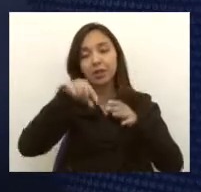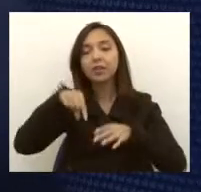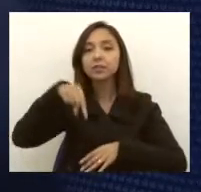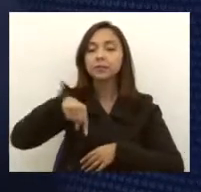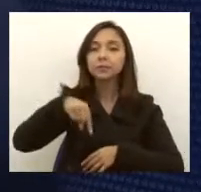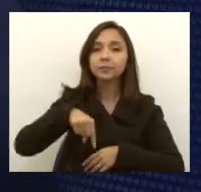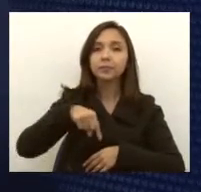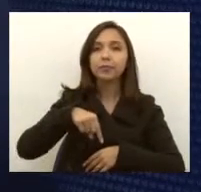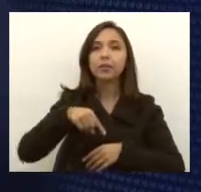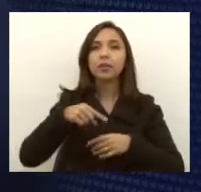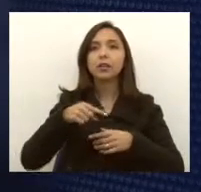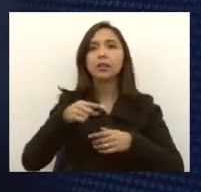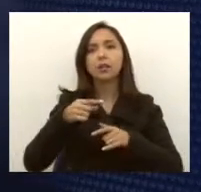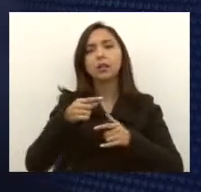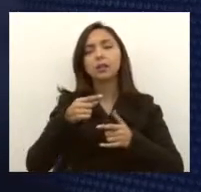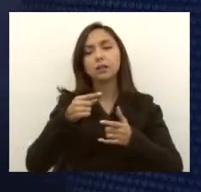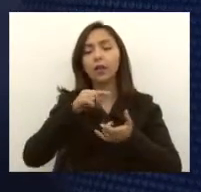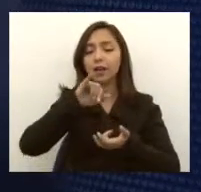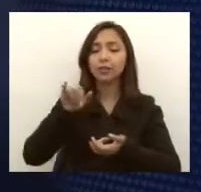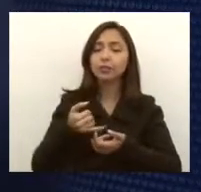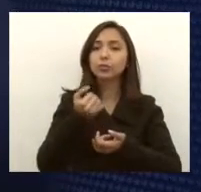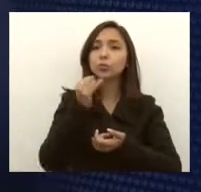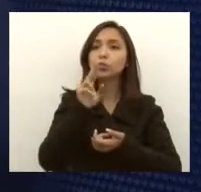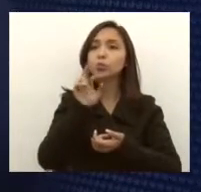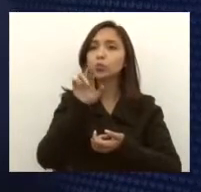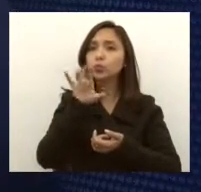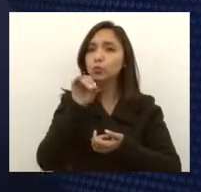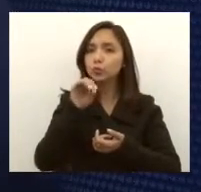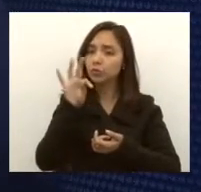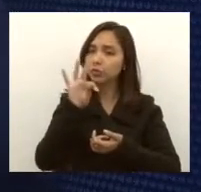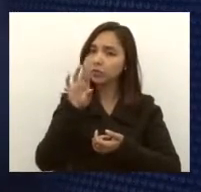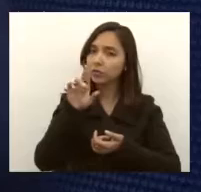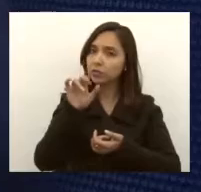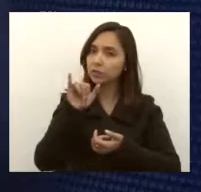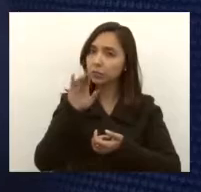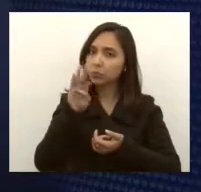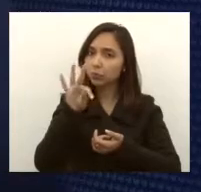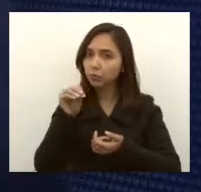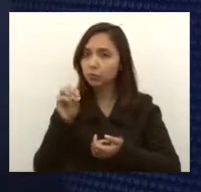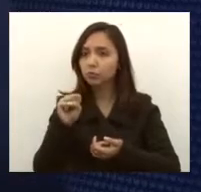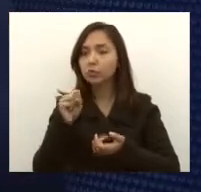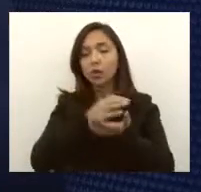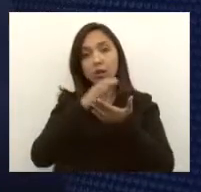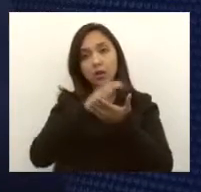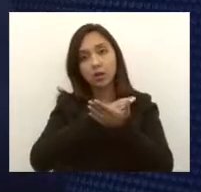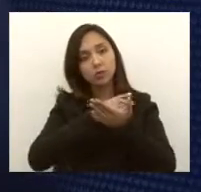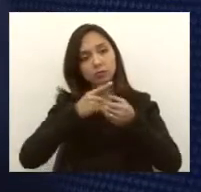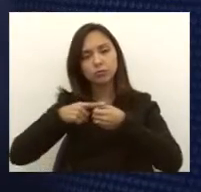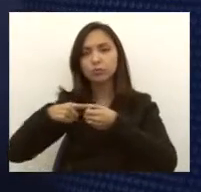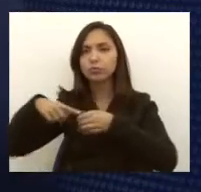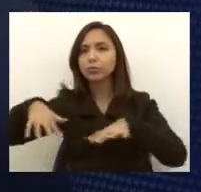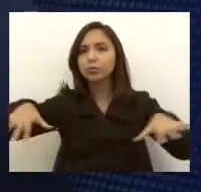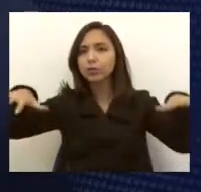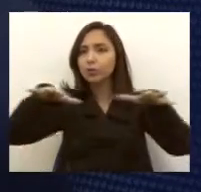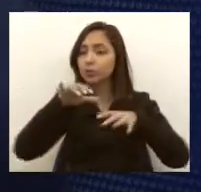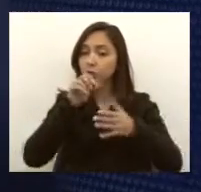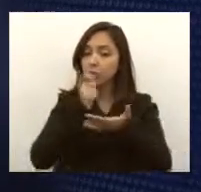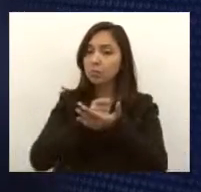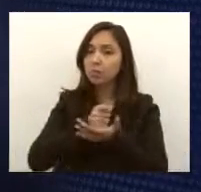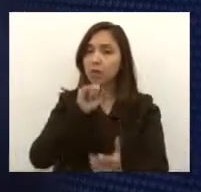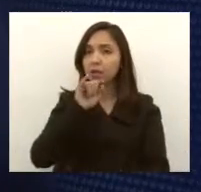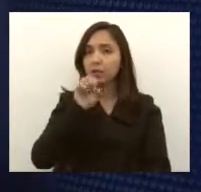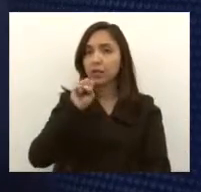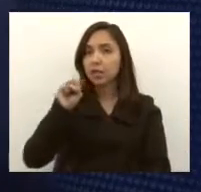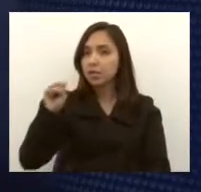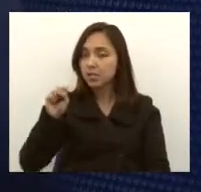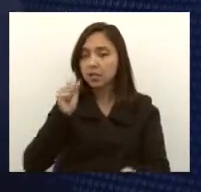nessa injusta carga tributária, sendo que, por exemplo, cirurgião dentista, alguns municípios ao redor de Guarulhos não pagam ISS, a própria